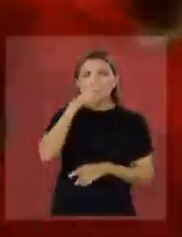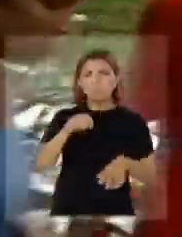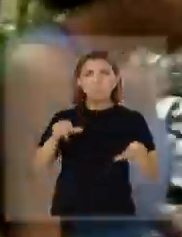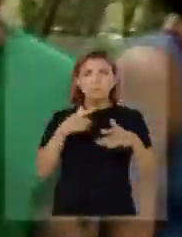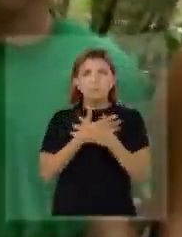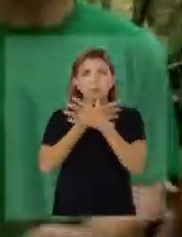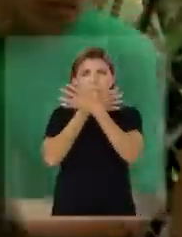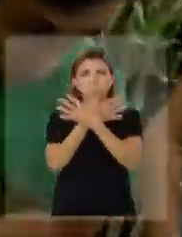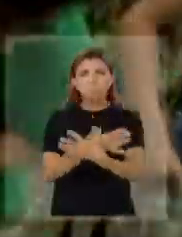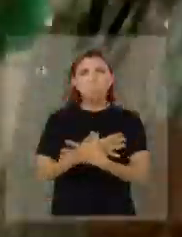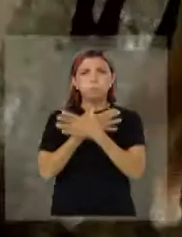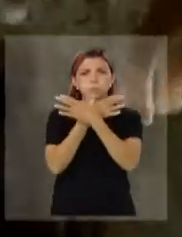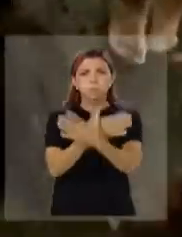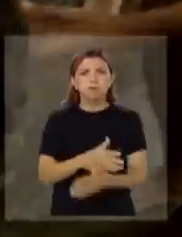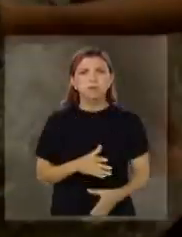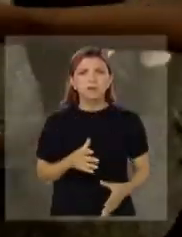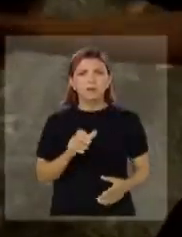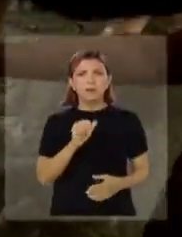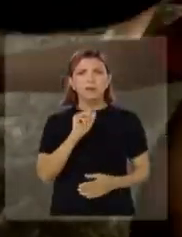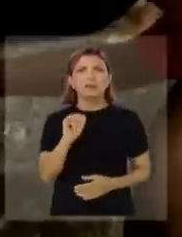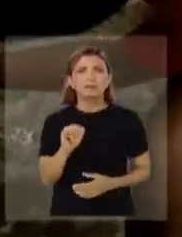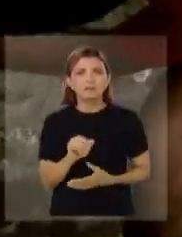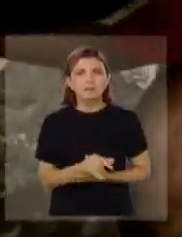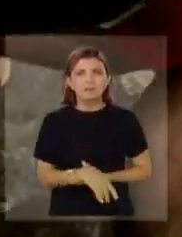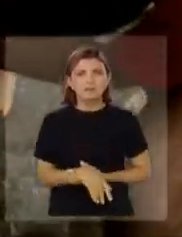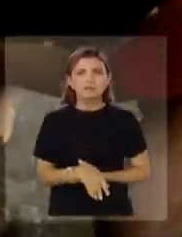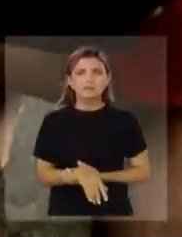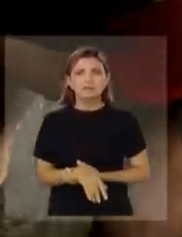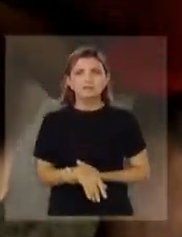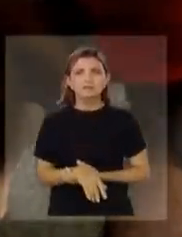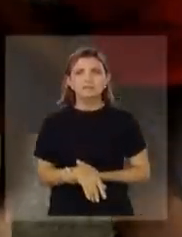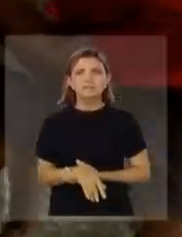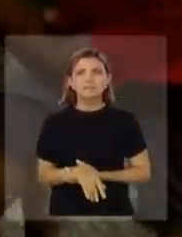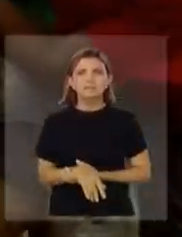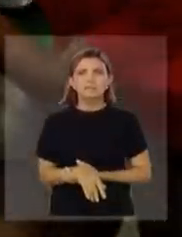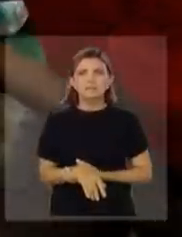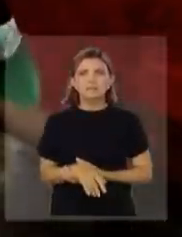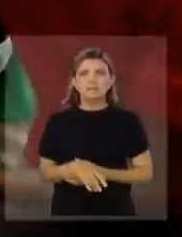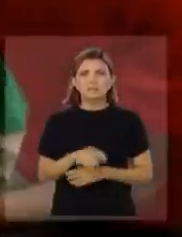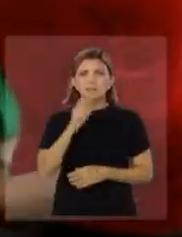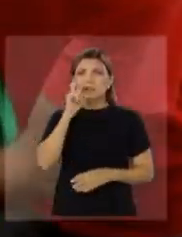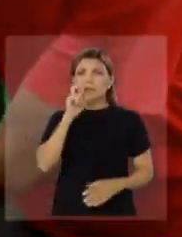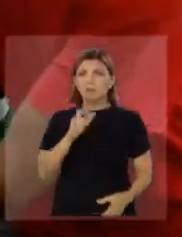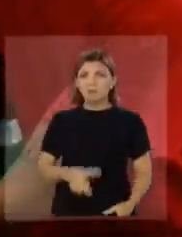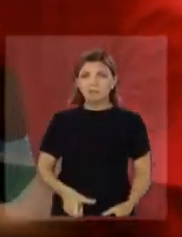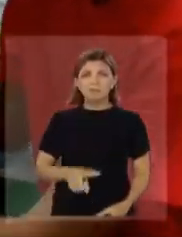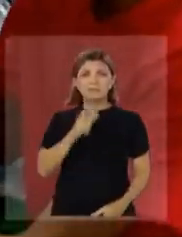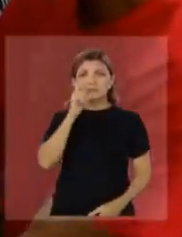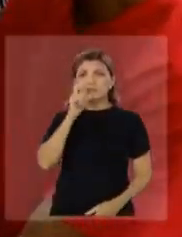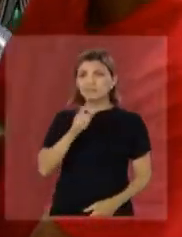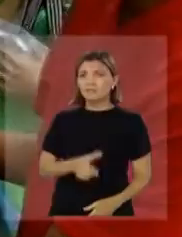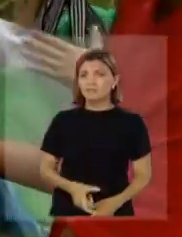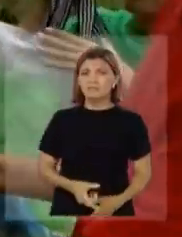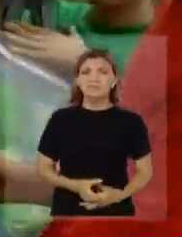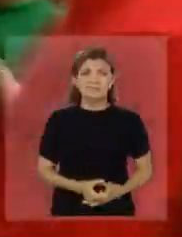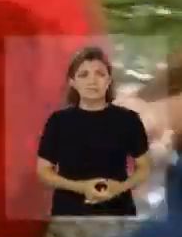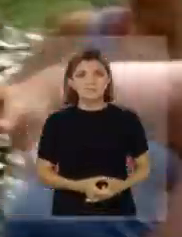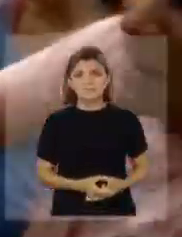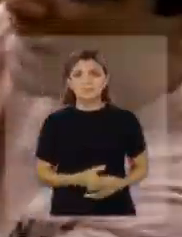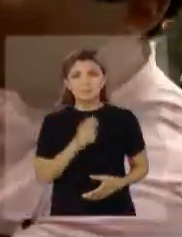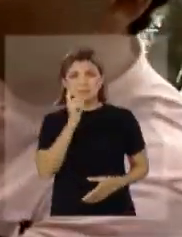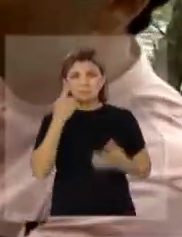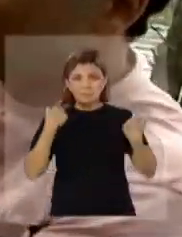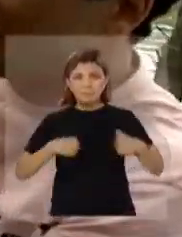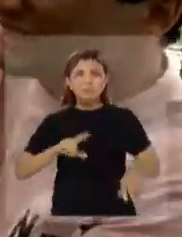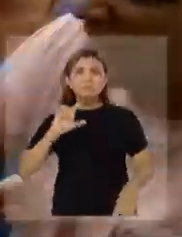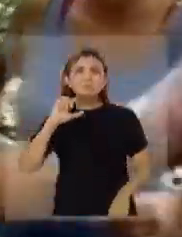ah, Boa! Ah, obrigado. Ah, Ai, que nojo. Cuidado, cuidado, cuidado. Ai, agora